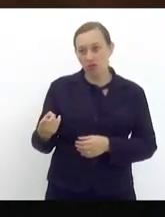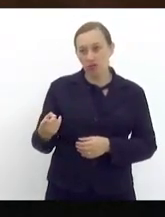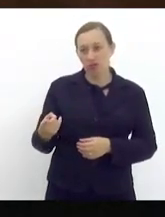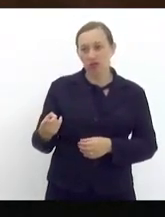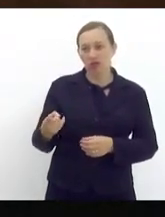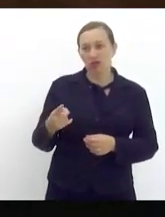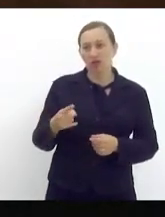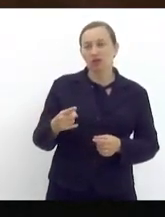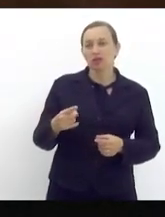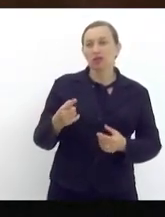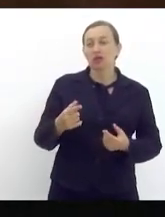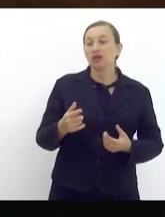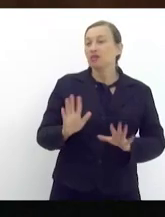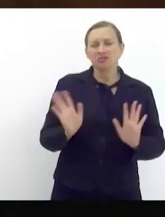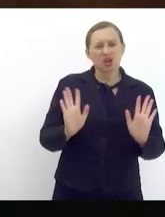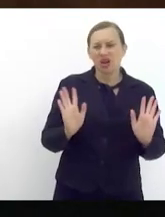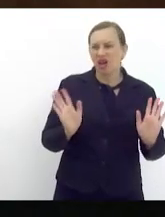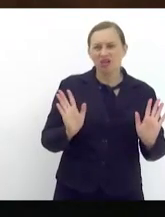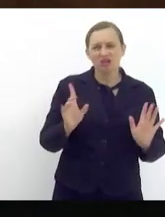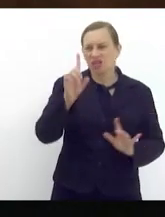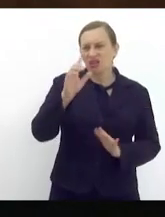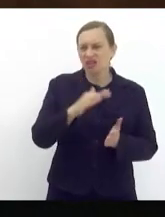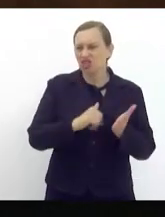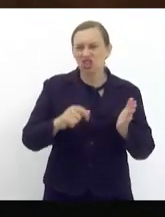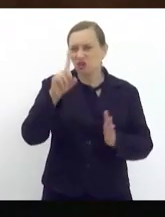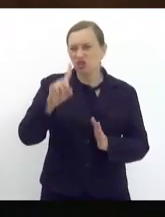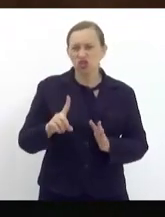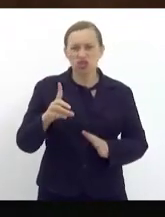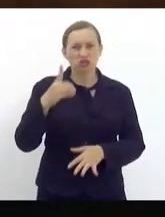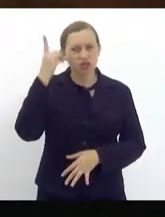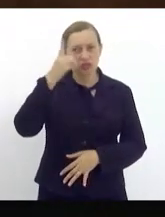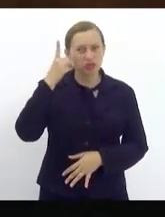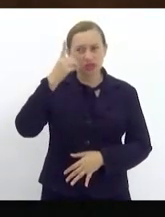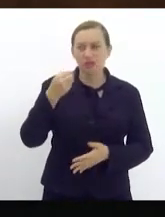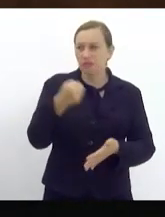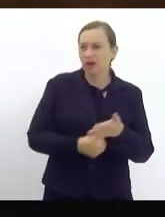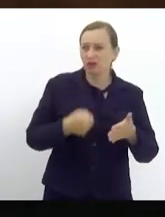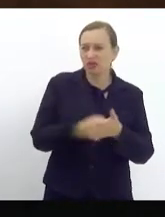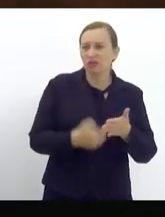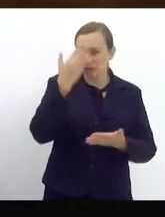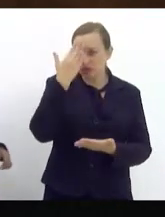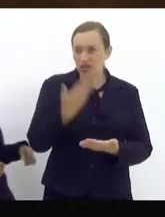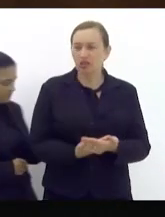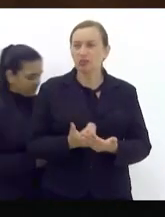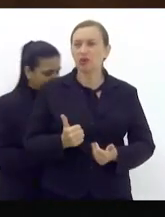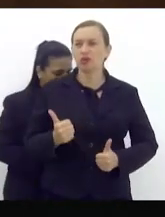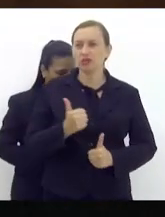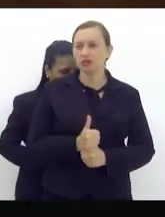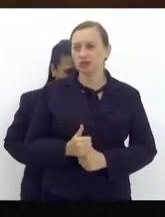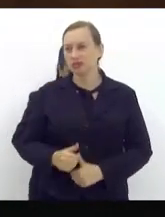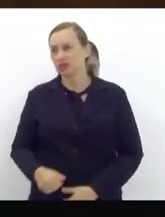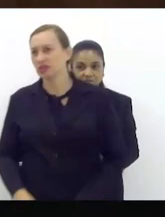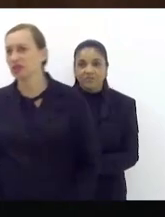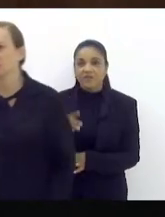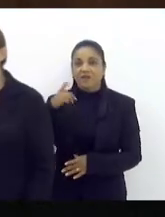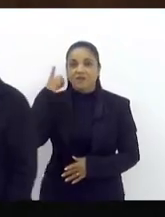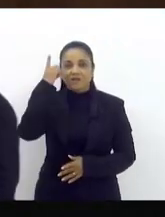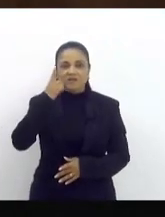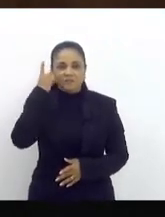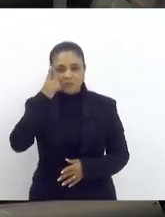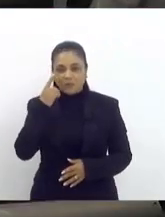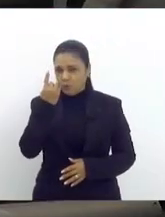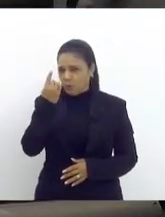vem. Mas não vai tirar o direito do deputado de lutar pelo que acredita. Só um minutinho. A deputada... Só um minuto,